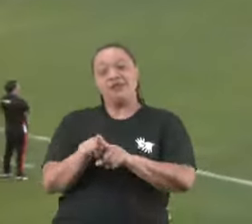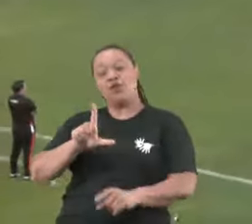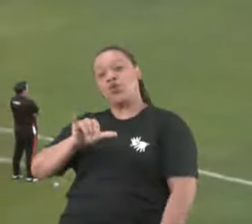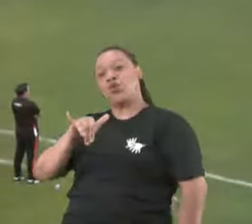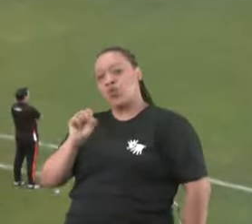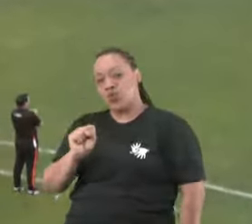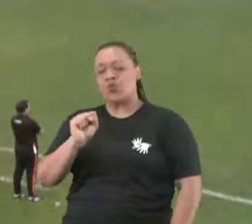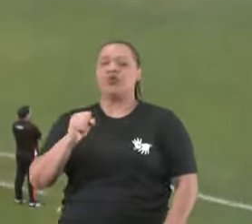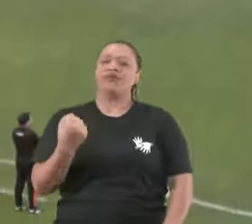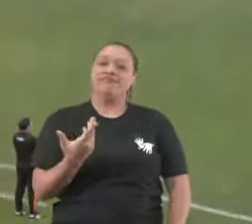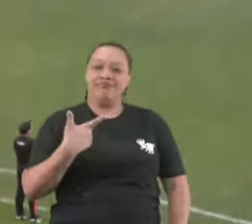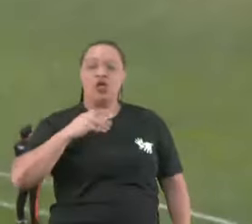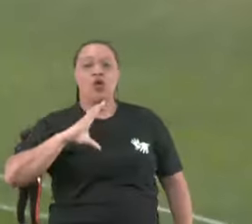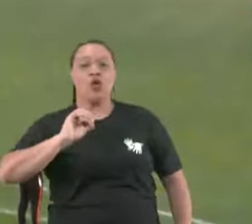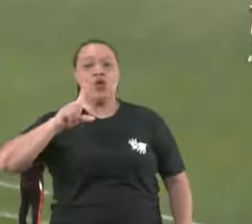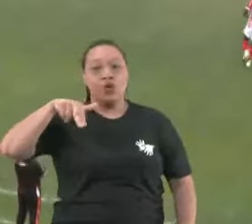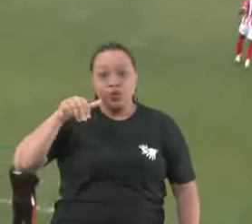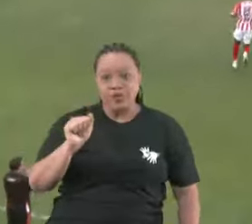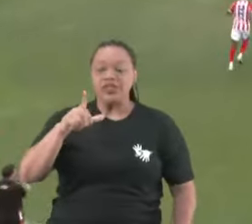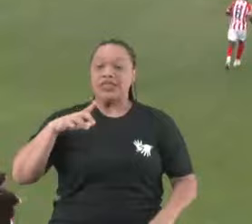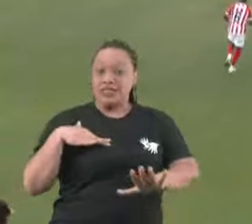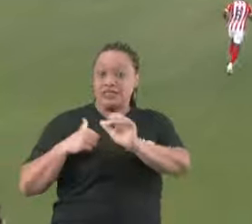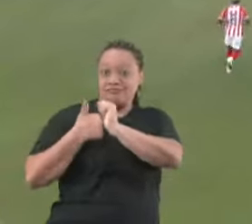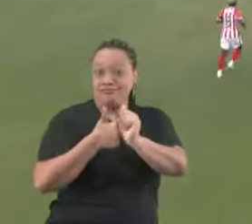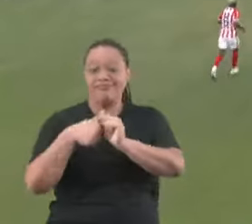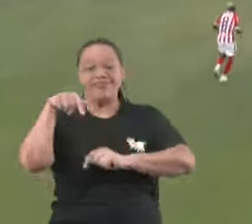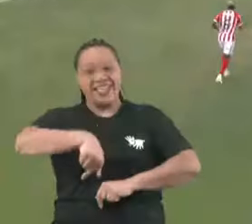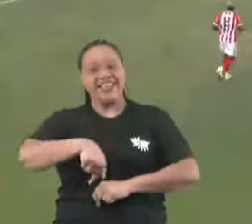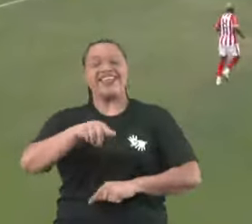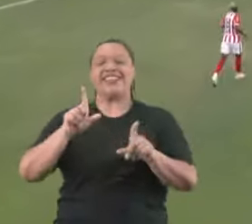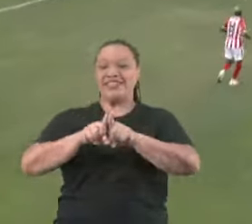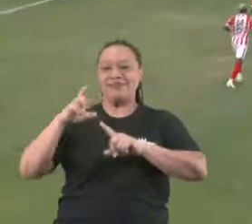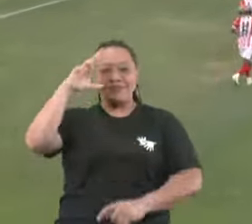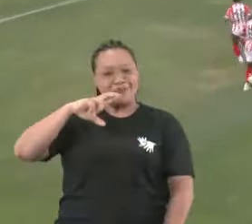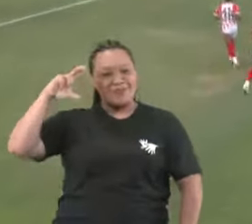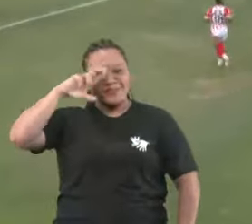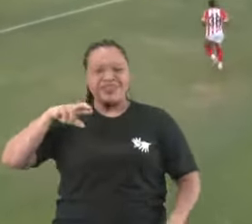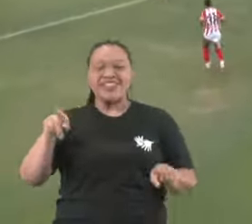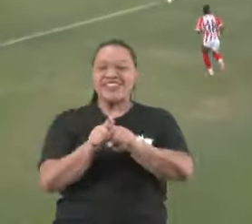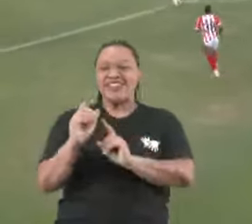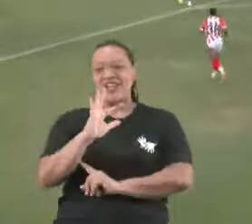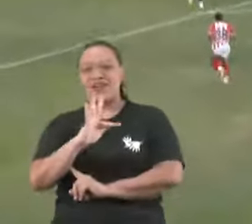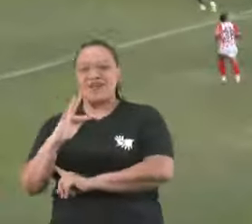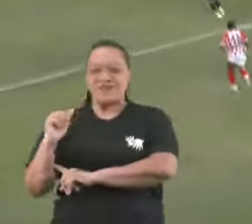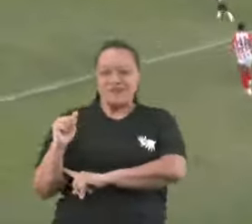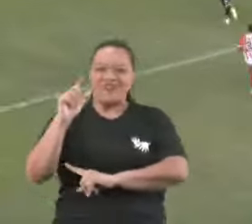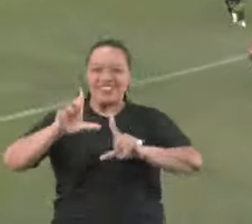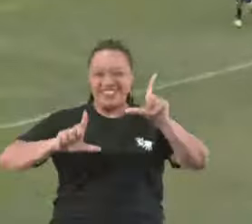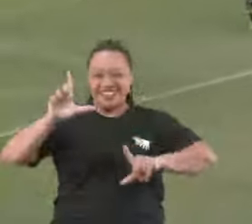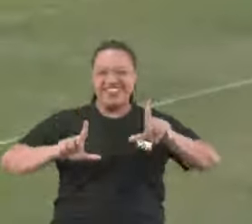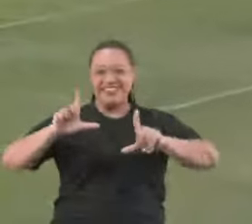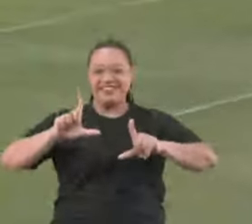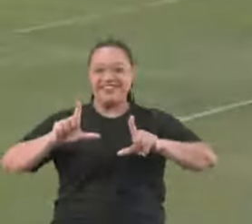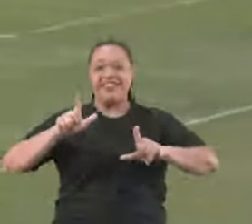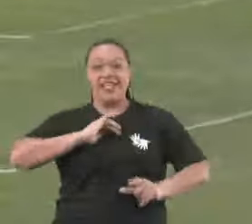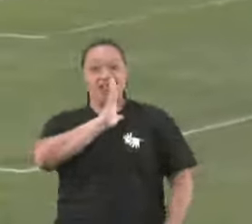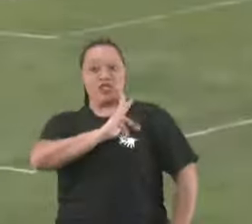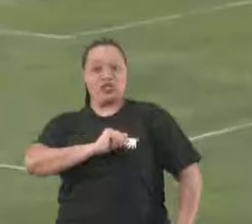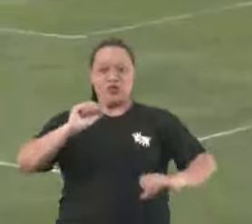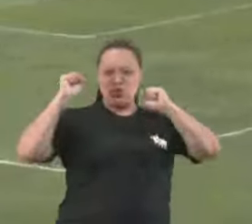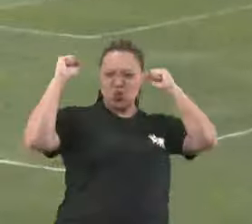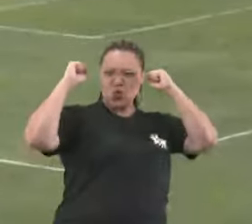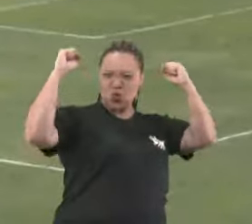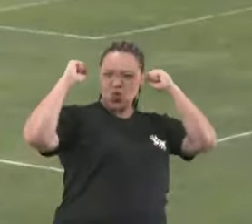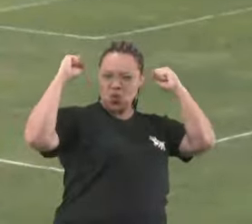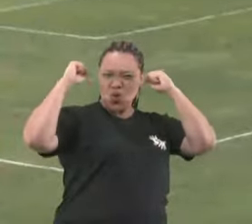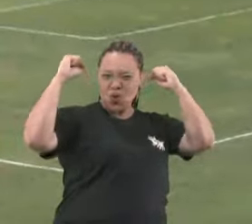o querido Colina. Também sintonizado na Band e na FAF TV. Ele que é torcedor do Galo. E o CRB que vem